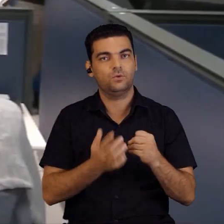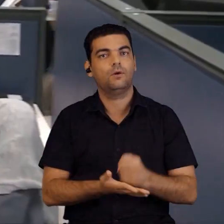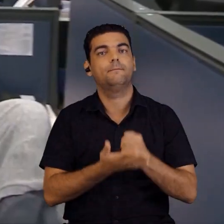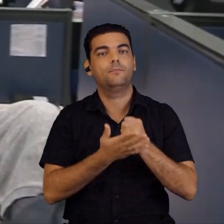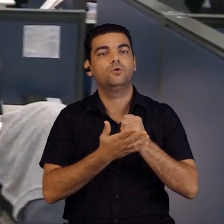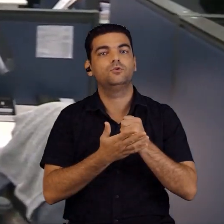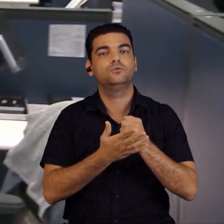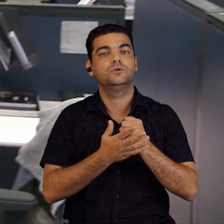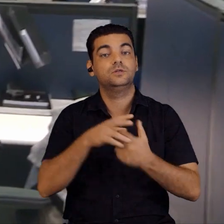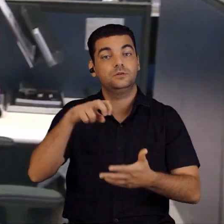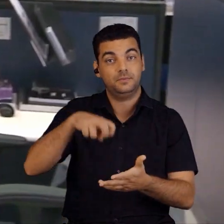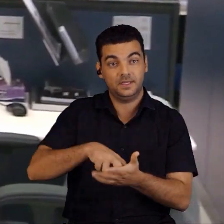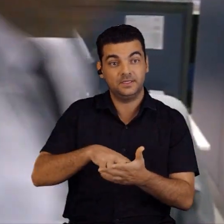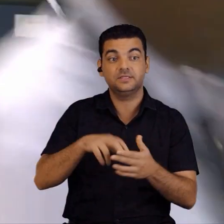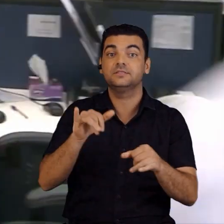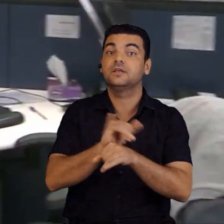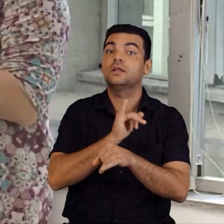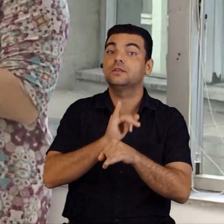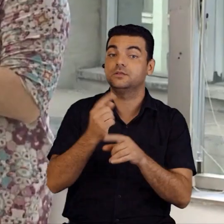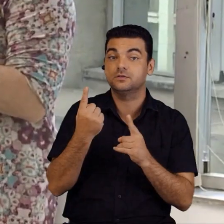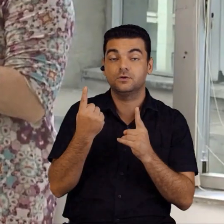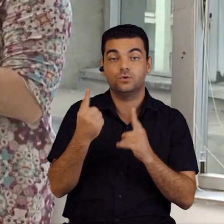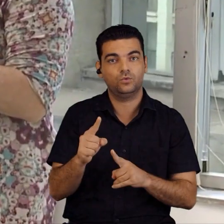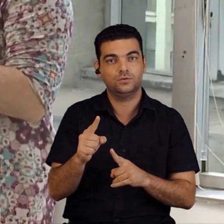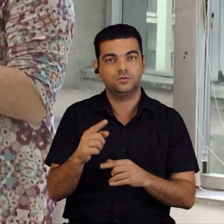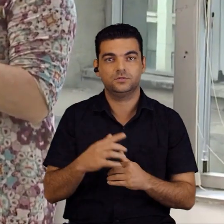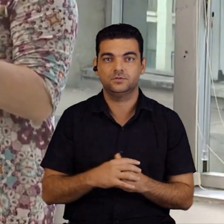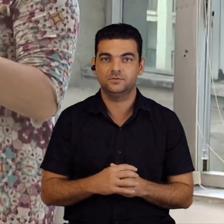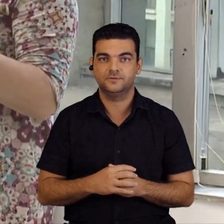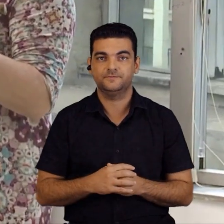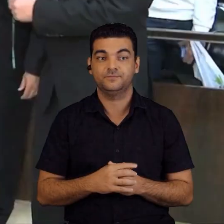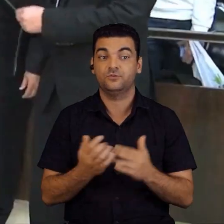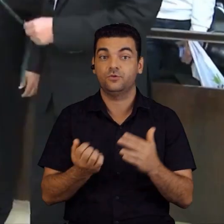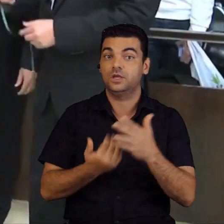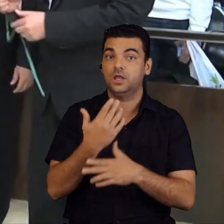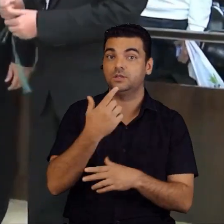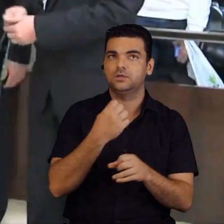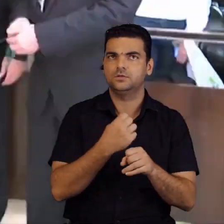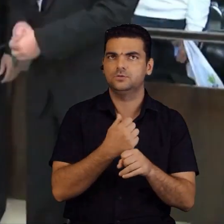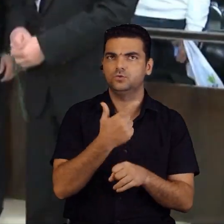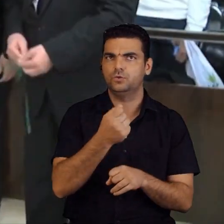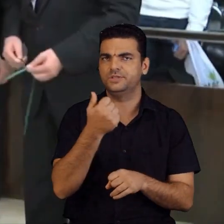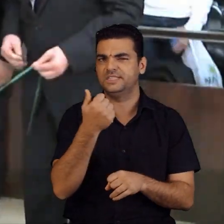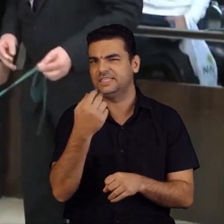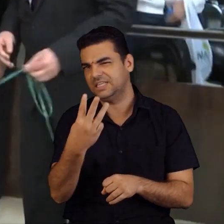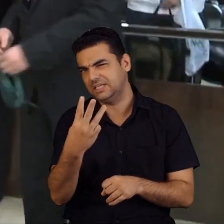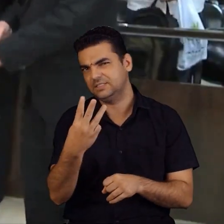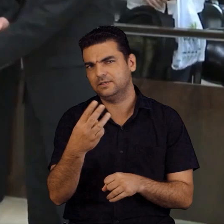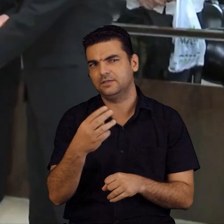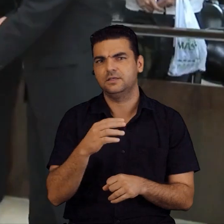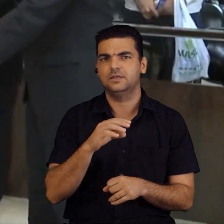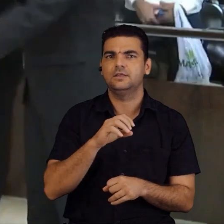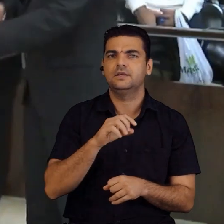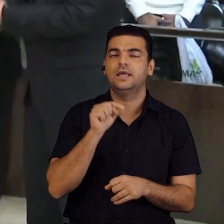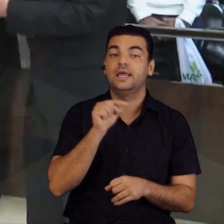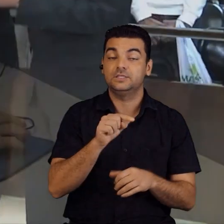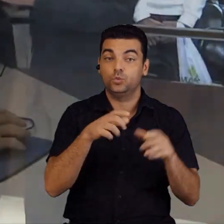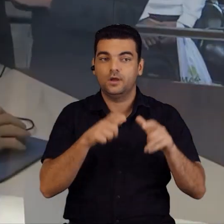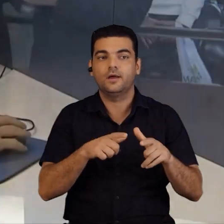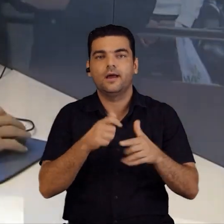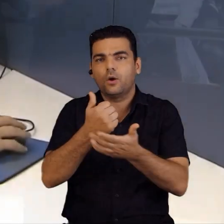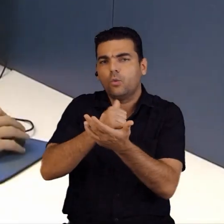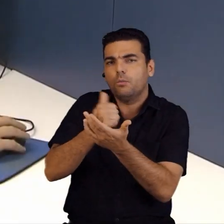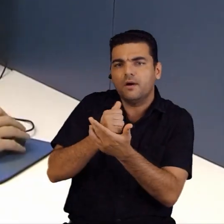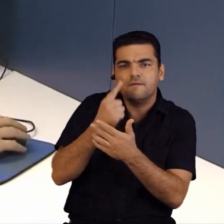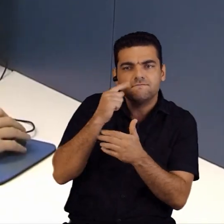conta também com a Central de Penas e Medidas Alternativas. Dois homens Criada em tiram 2013, e revelam uma a placa CPEMA cinza.